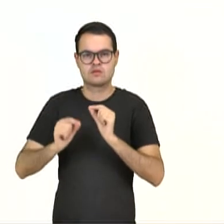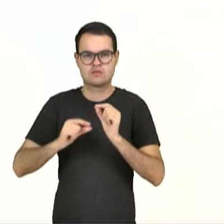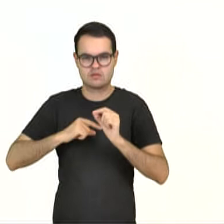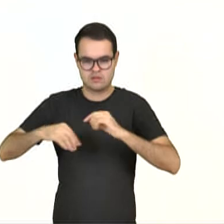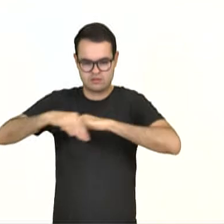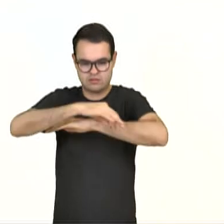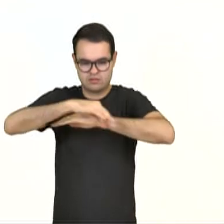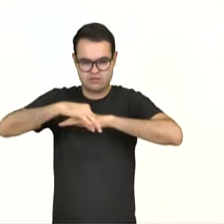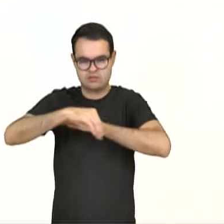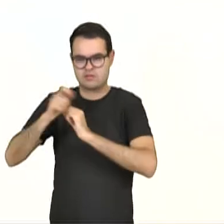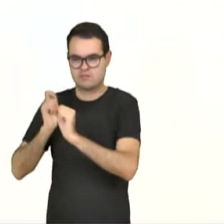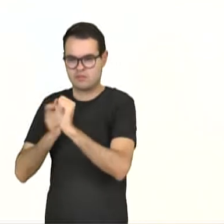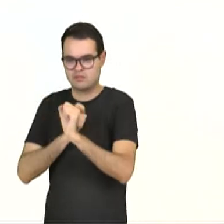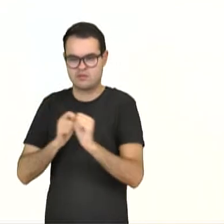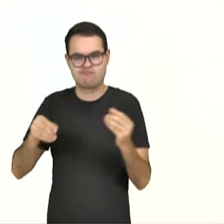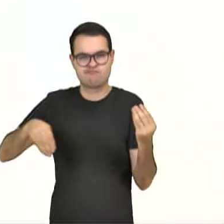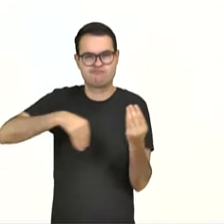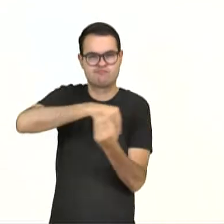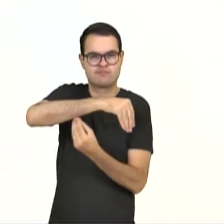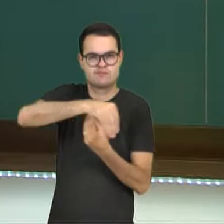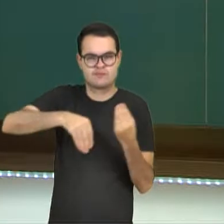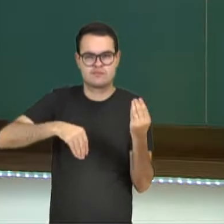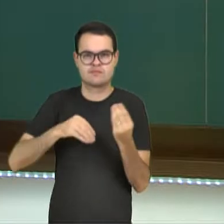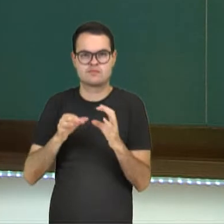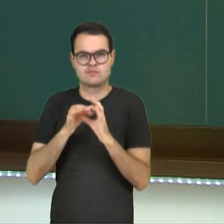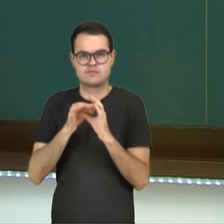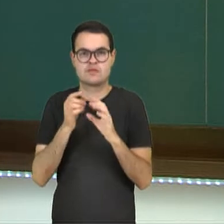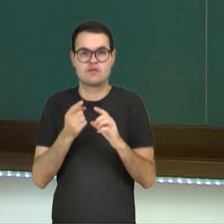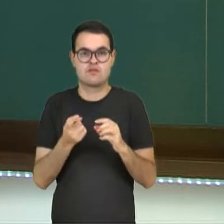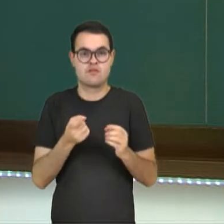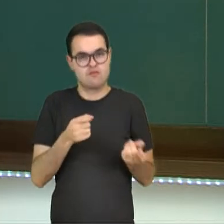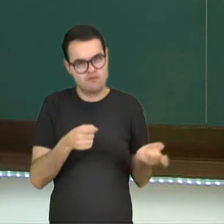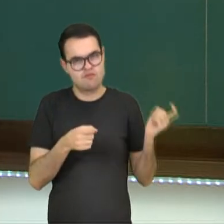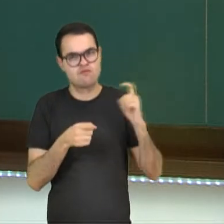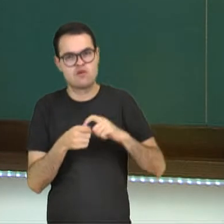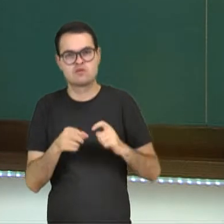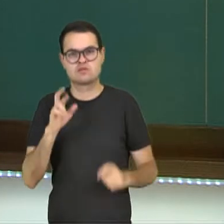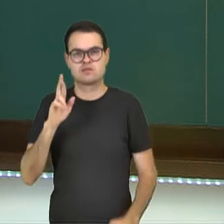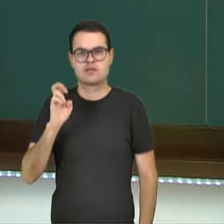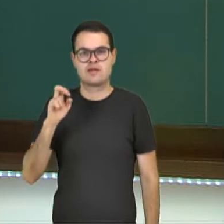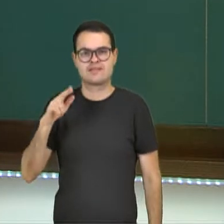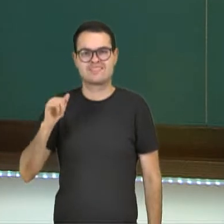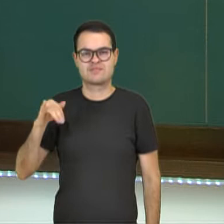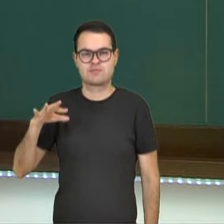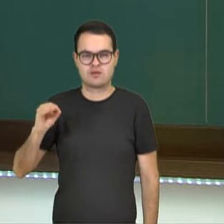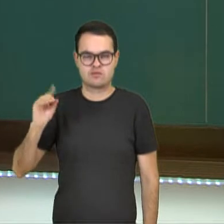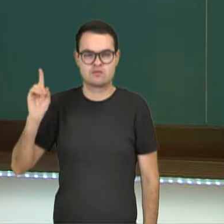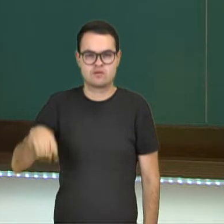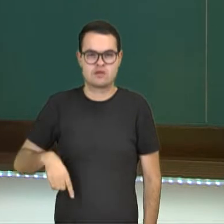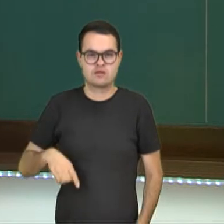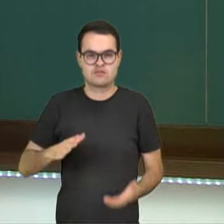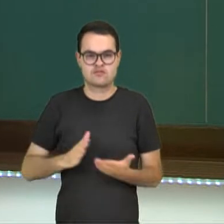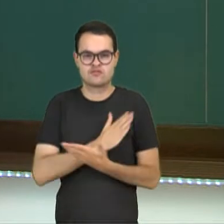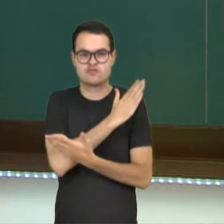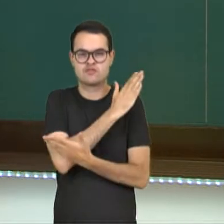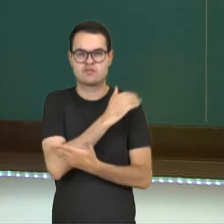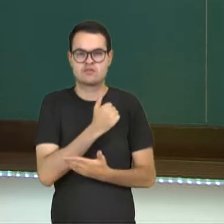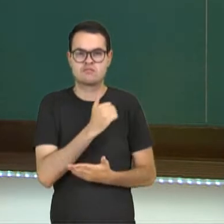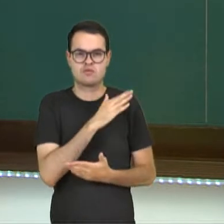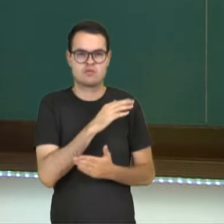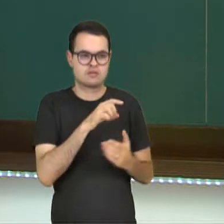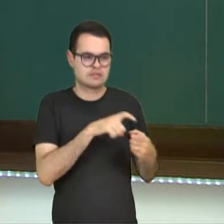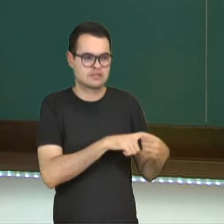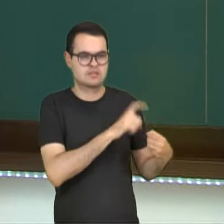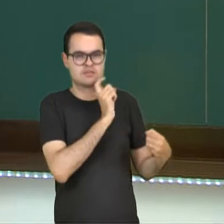arquitetura e escultura, volto no Renascimento, que tinha tirado colocado como elementos